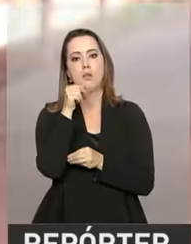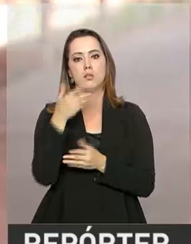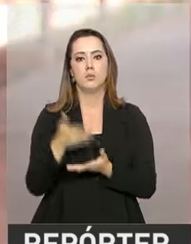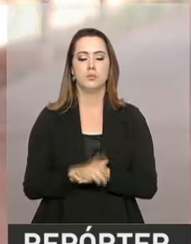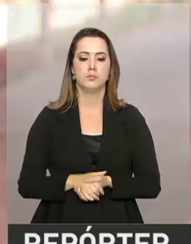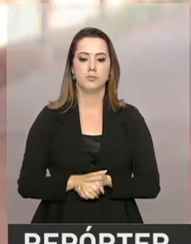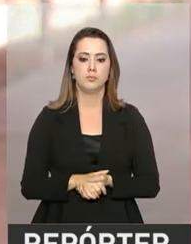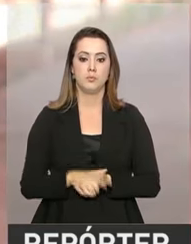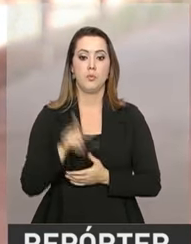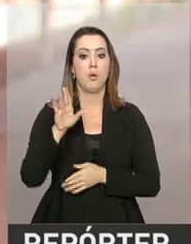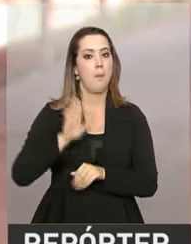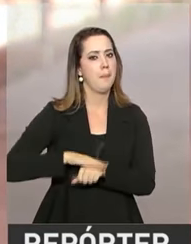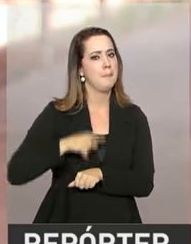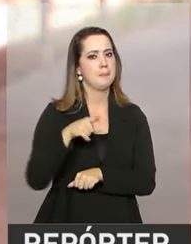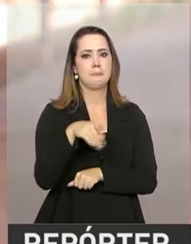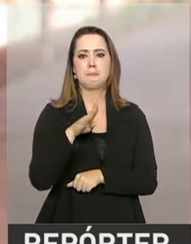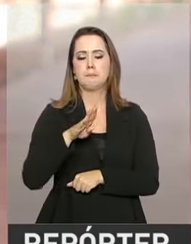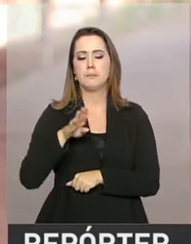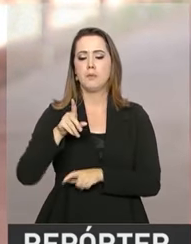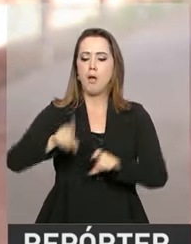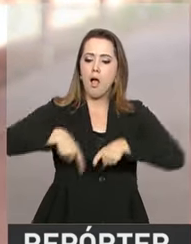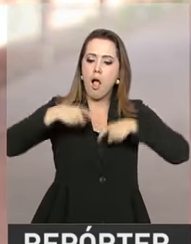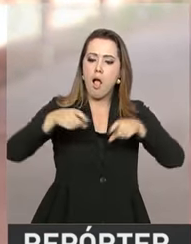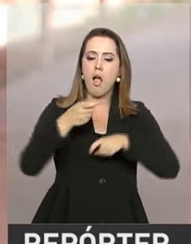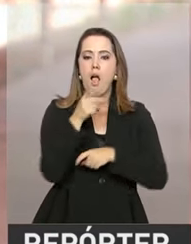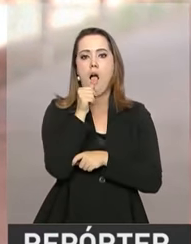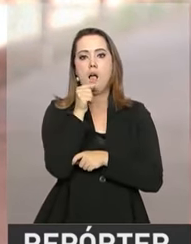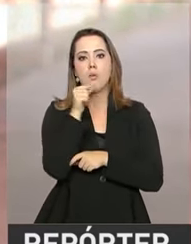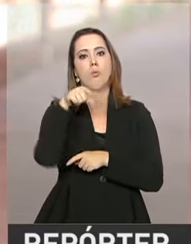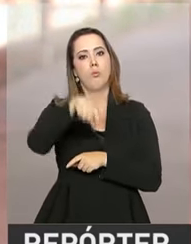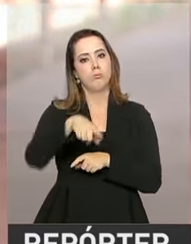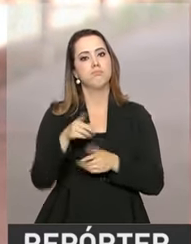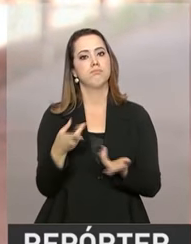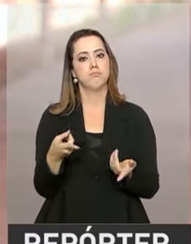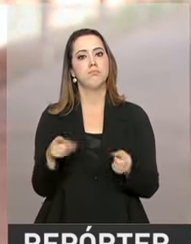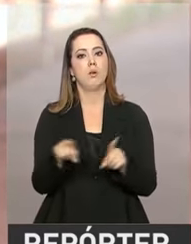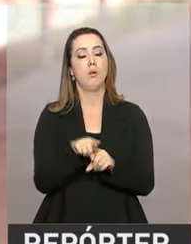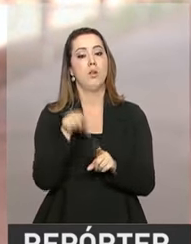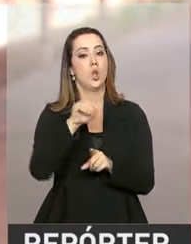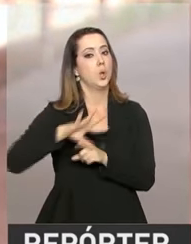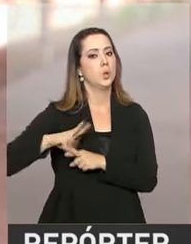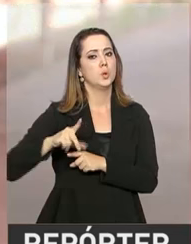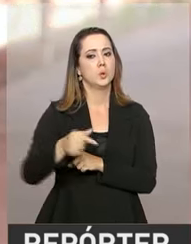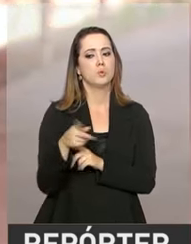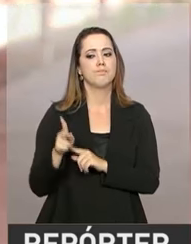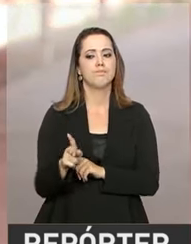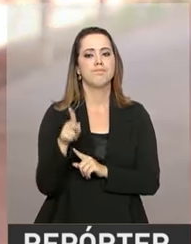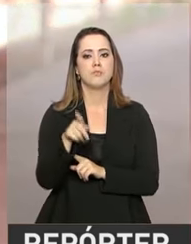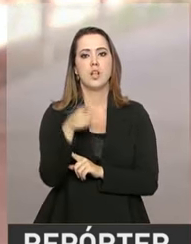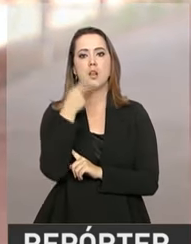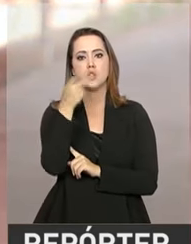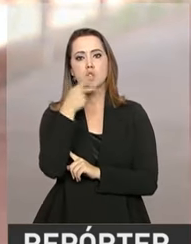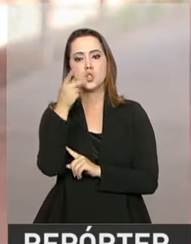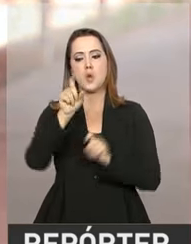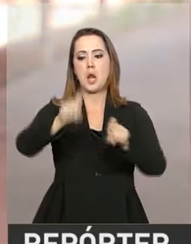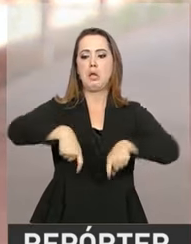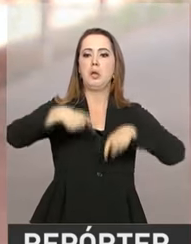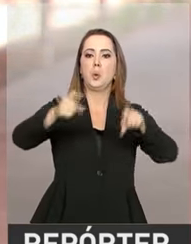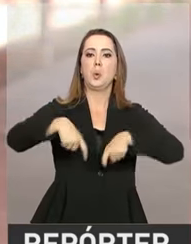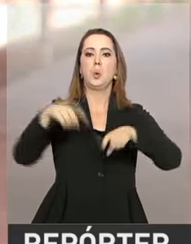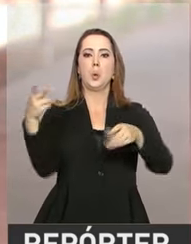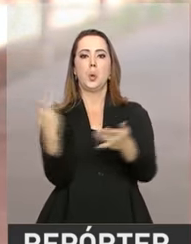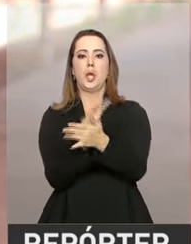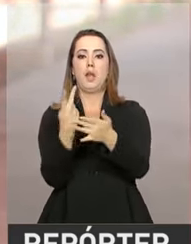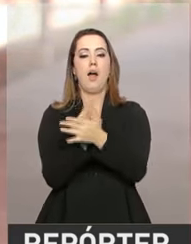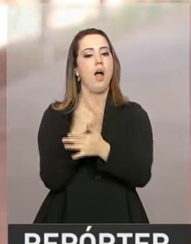hídricos. O maior potencial que nós temos de produção de água está no campo, né? Apesar que toda a vida nós falamos que o agricultor é o grande vilão